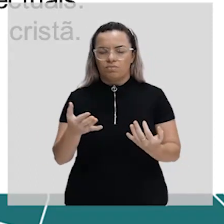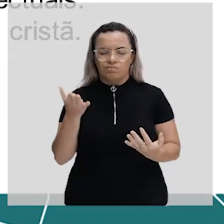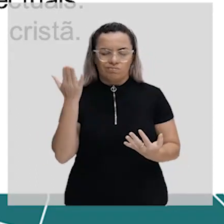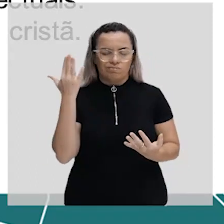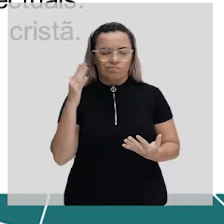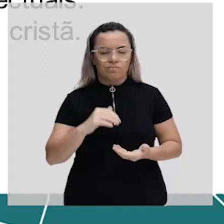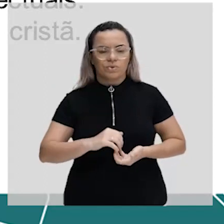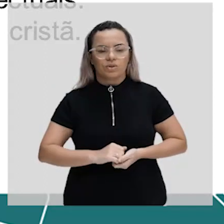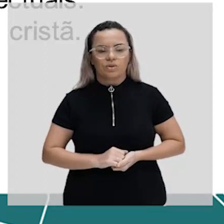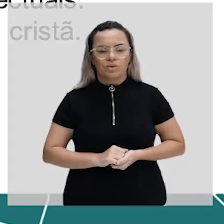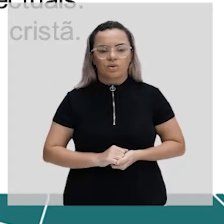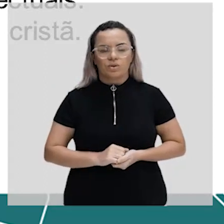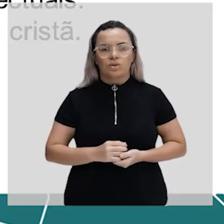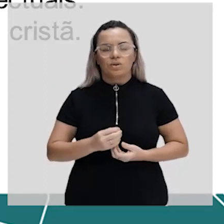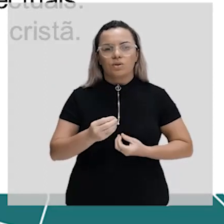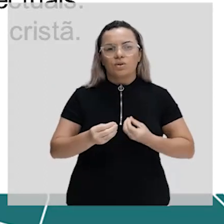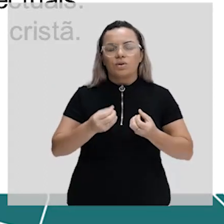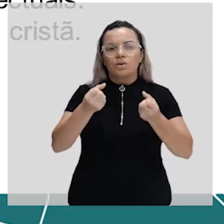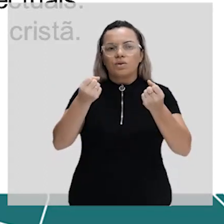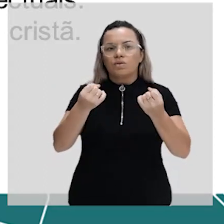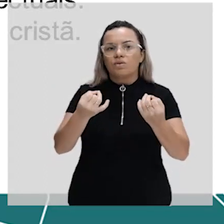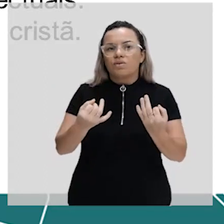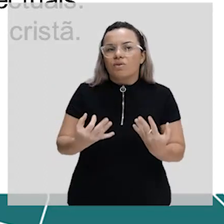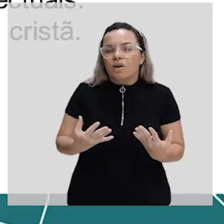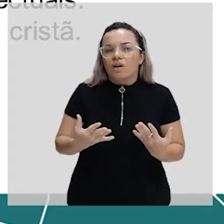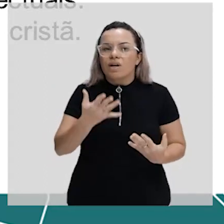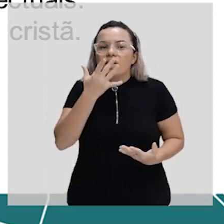fala de obscuro, obscuro é que cor?